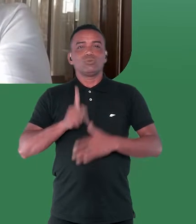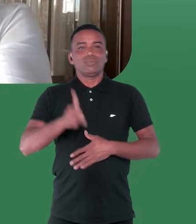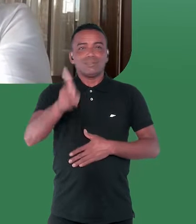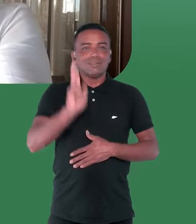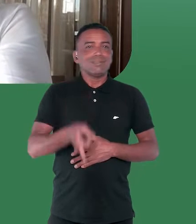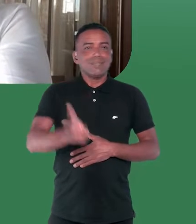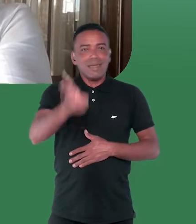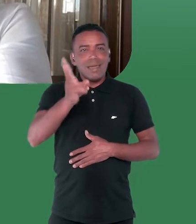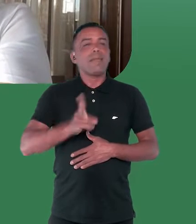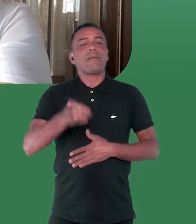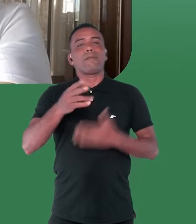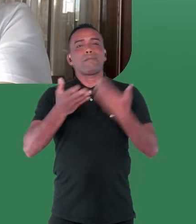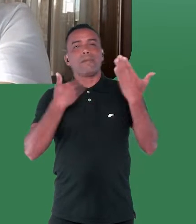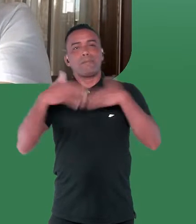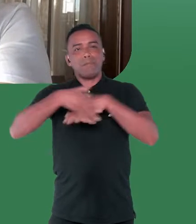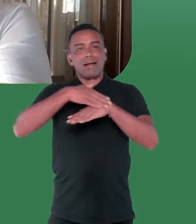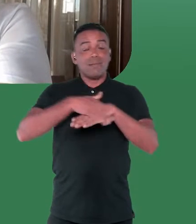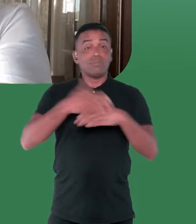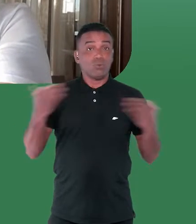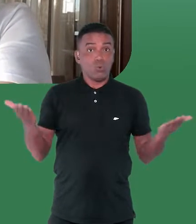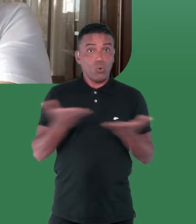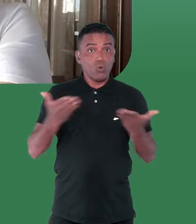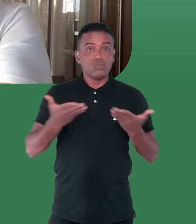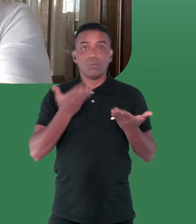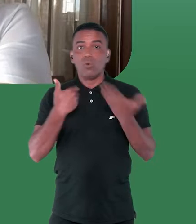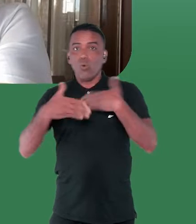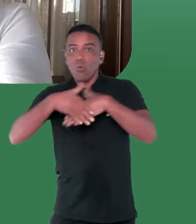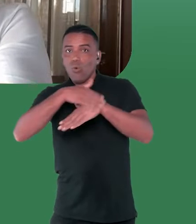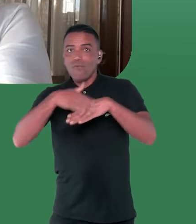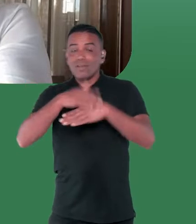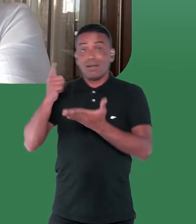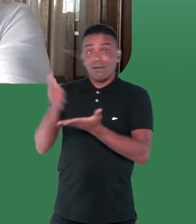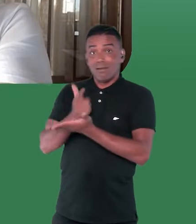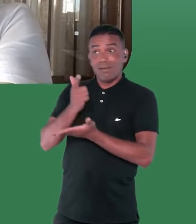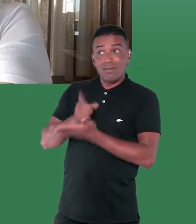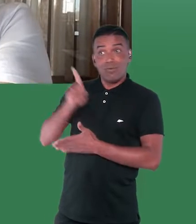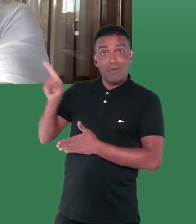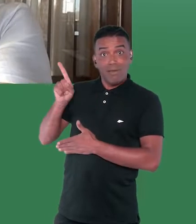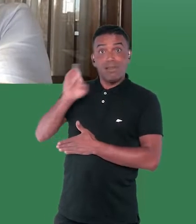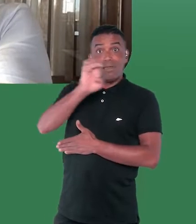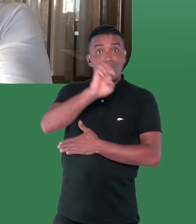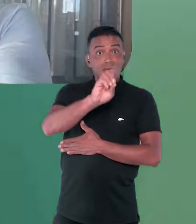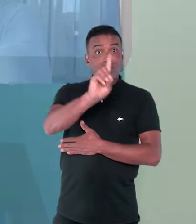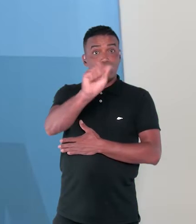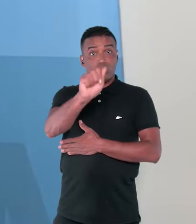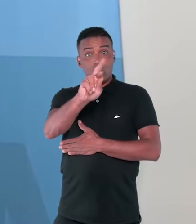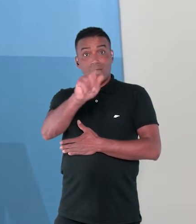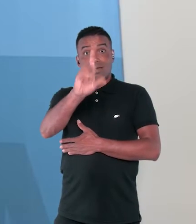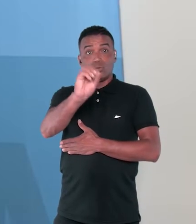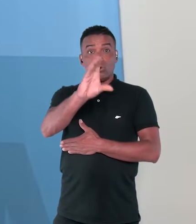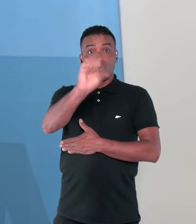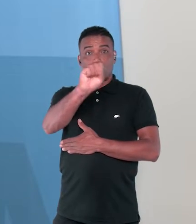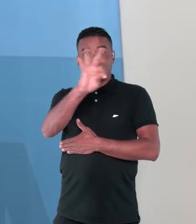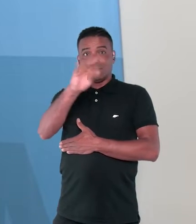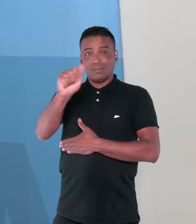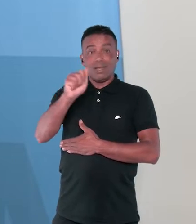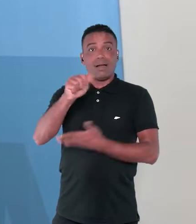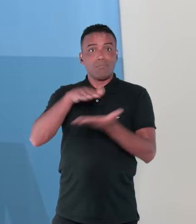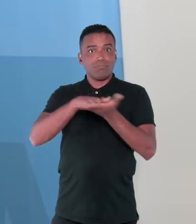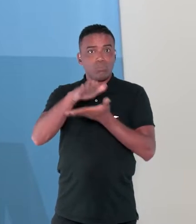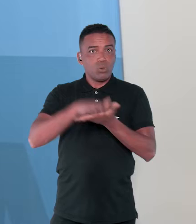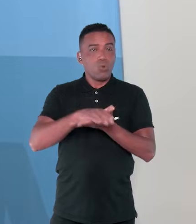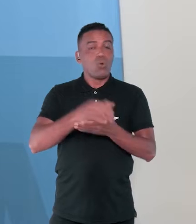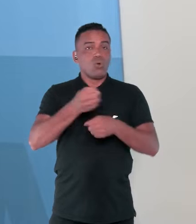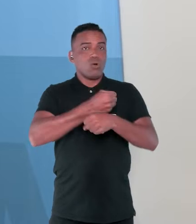lá levar no seu programa também, né? Hoje, gente, a gente vai conversar sobre o livro que o Eduardo Costa acaba de lançar,